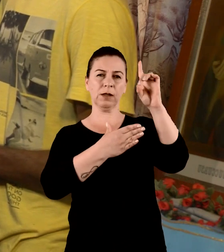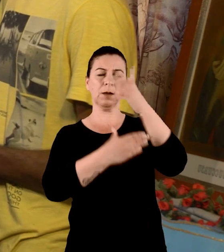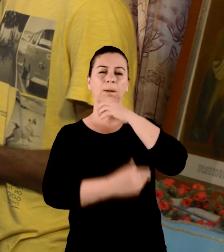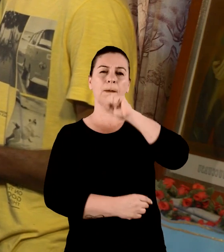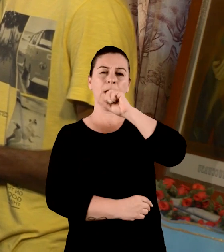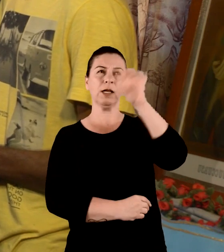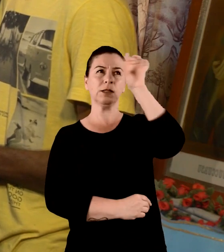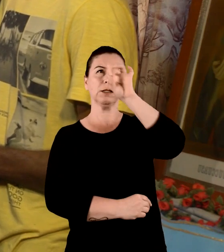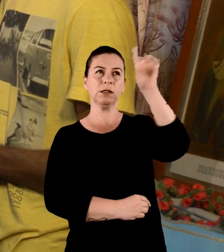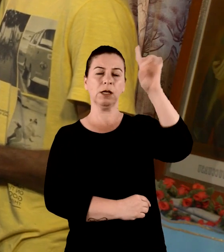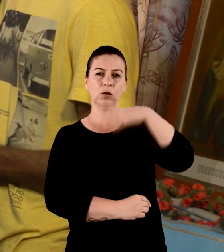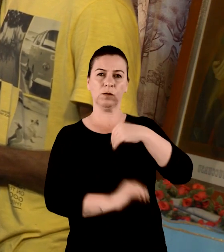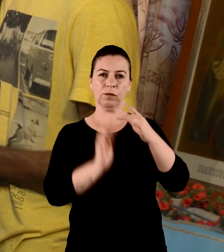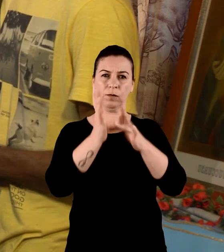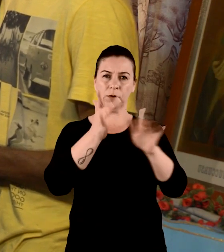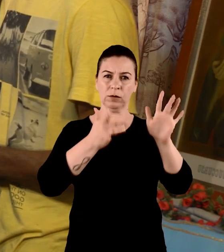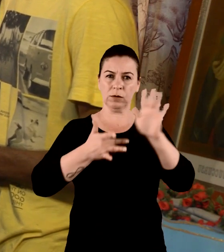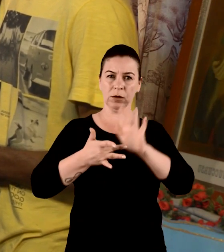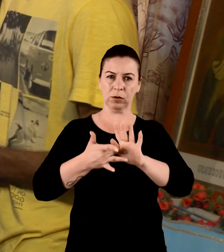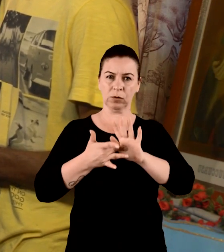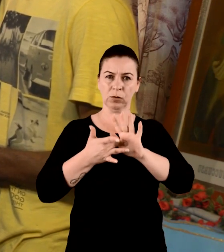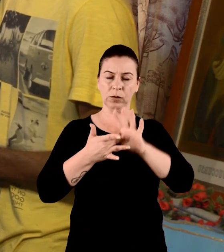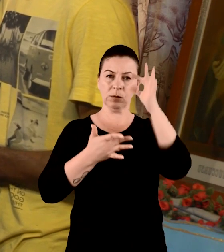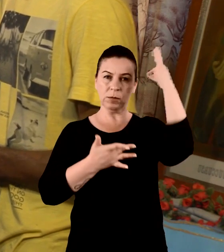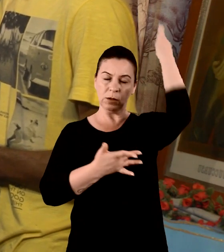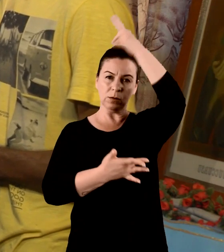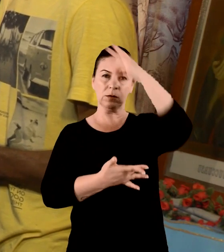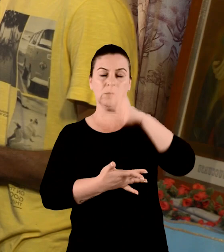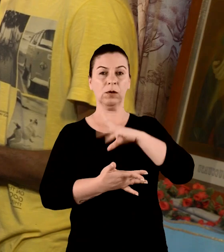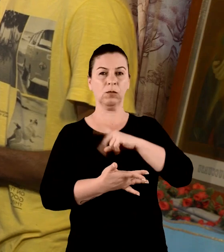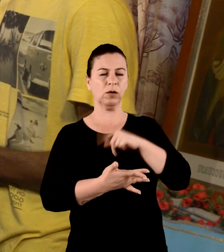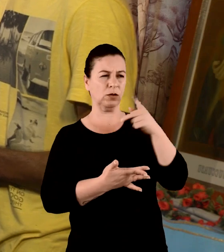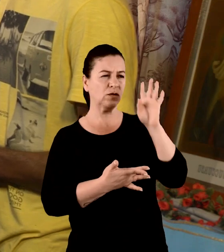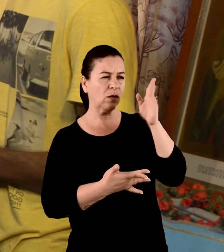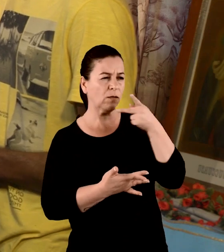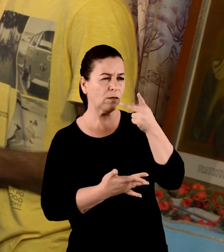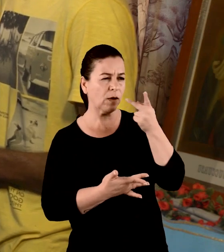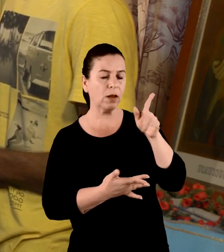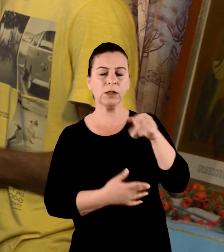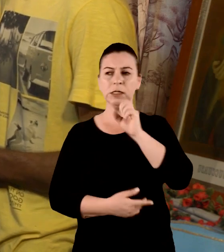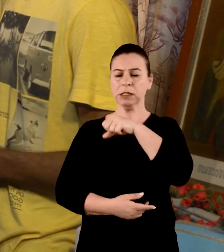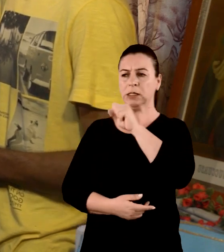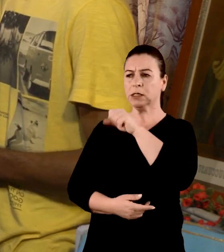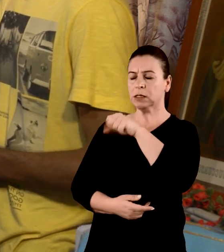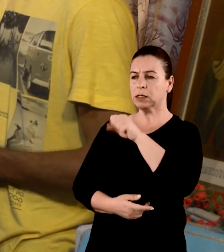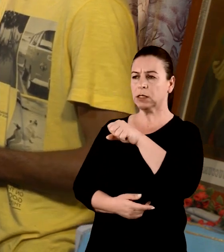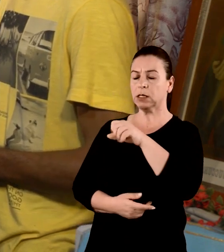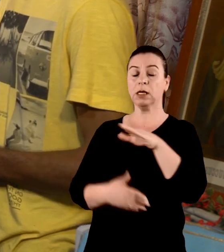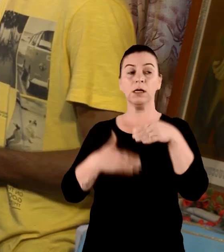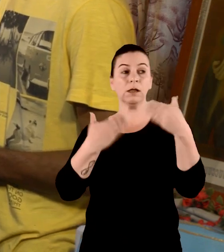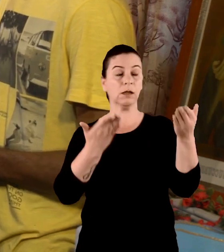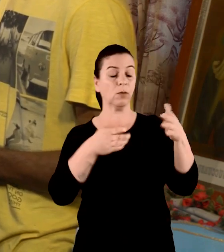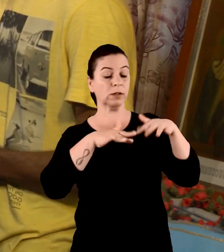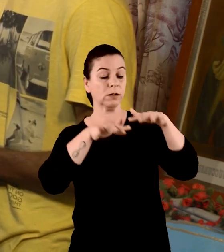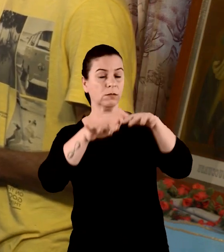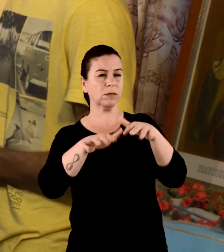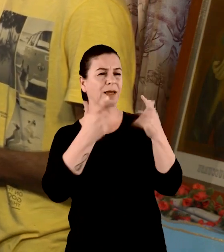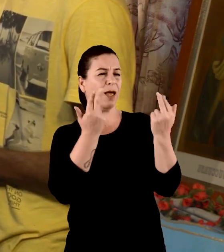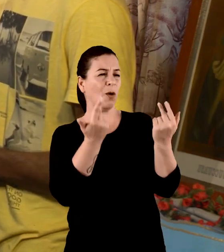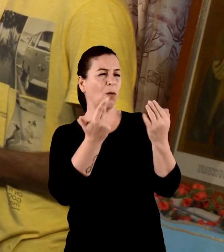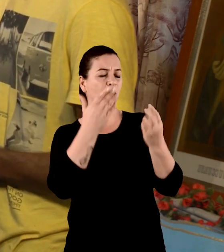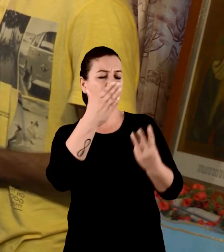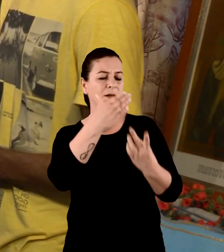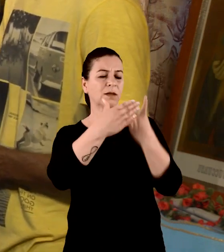Santo. Aham. Nunca ouviu falar na Trindade? Sim, Né? sim. Então, o Espírito Santo Ok. da Romaria é exatamente esse Espírito Santo